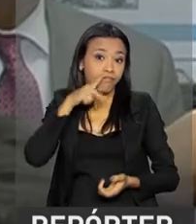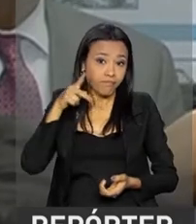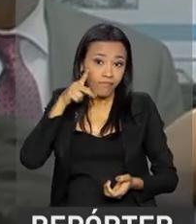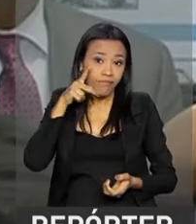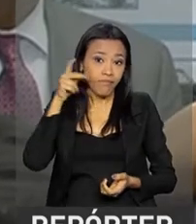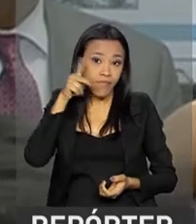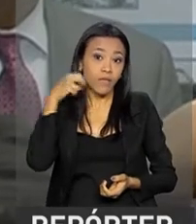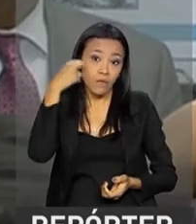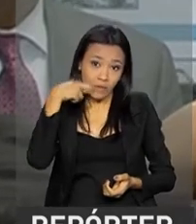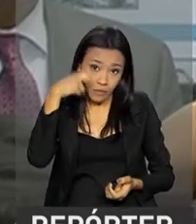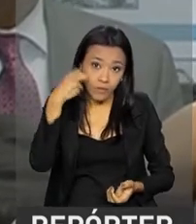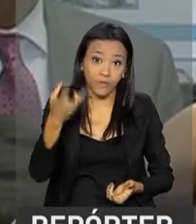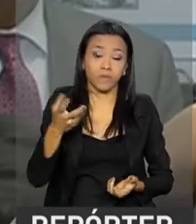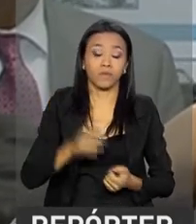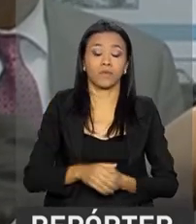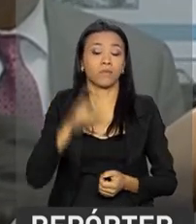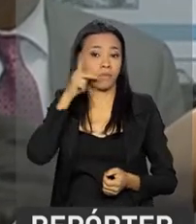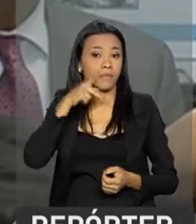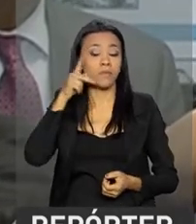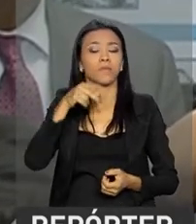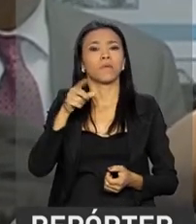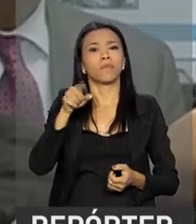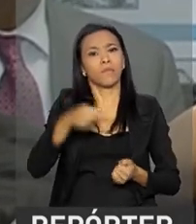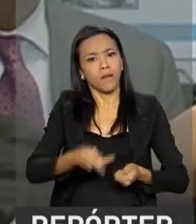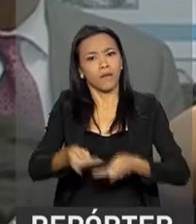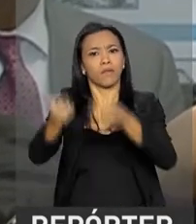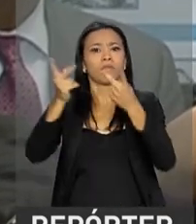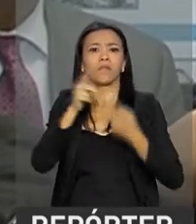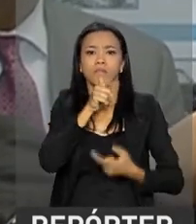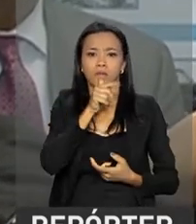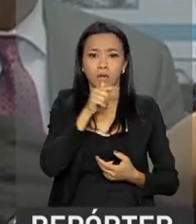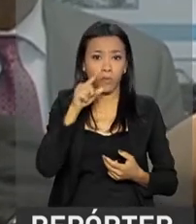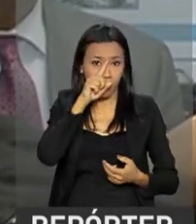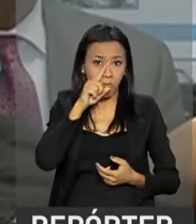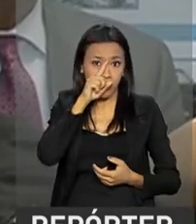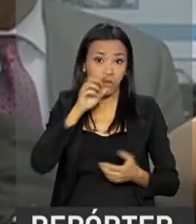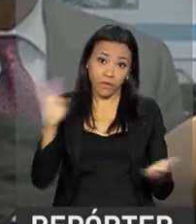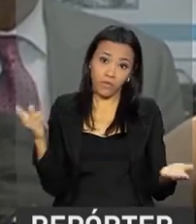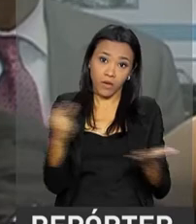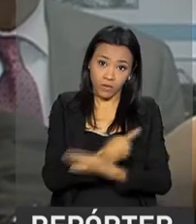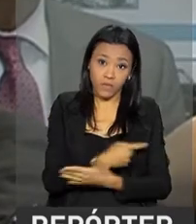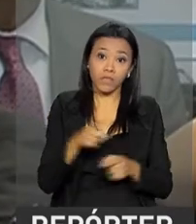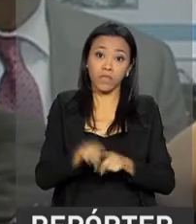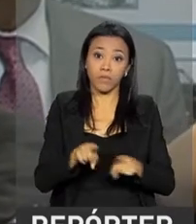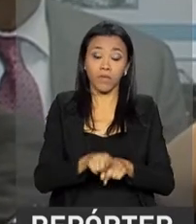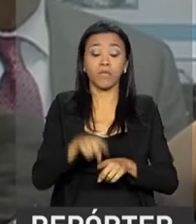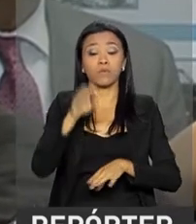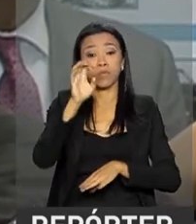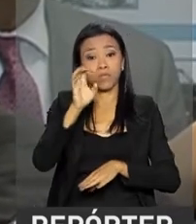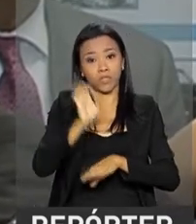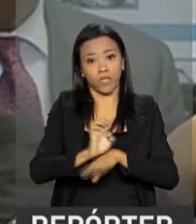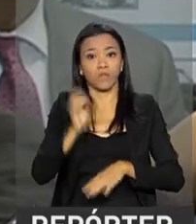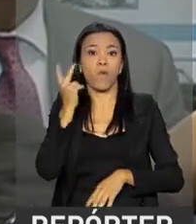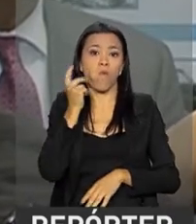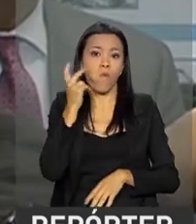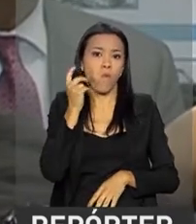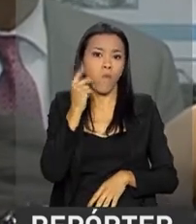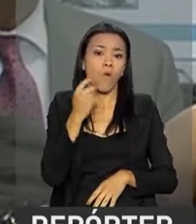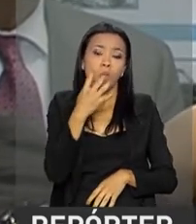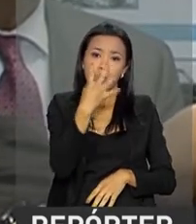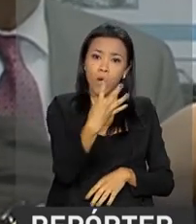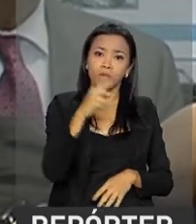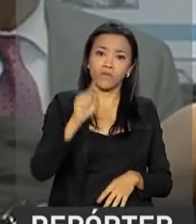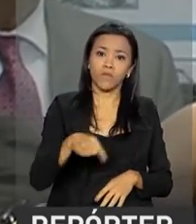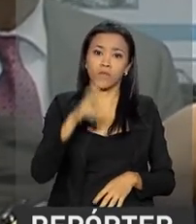prioritário para os riscos hídricos da região metropolitana de fortaleza com 45 milhões de brasileiros